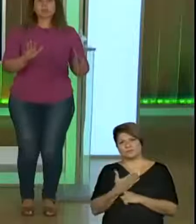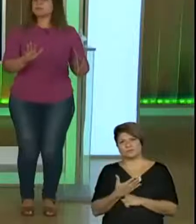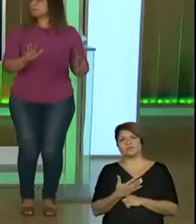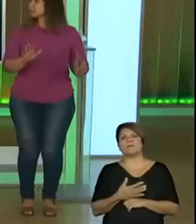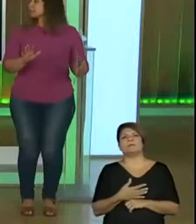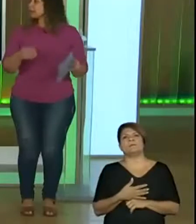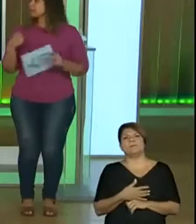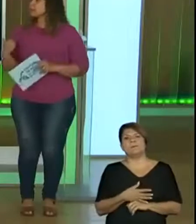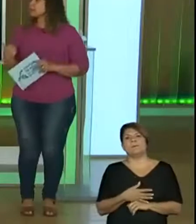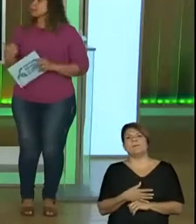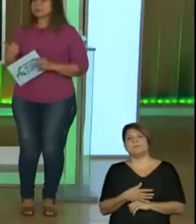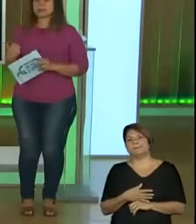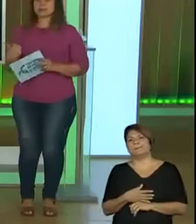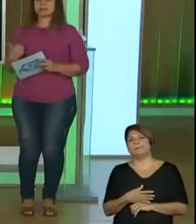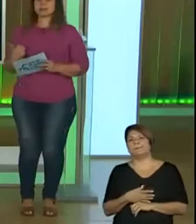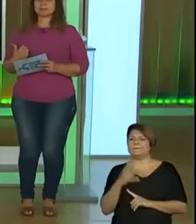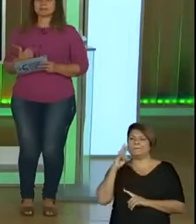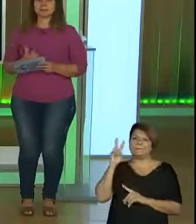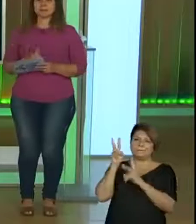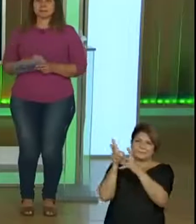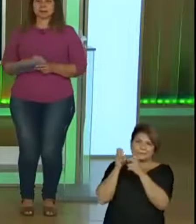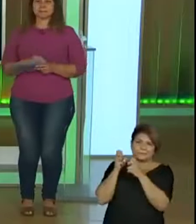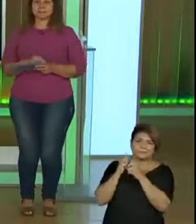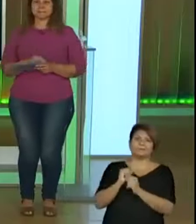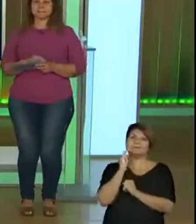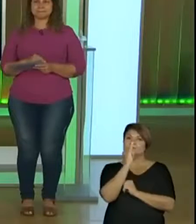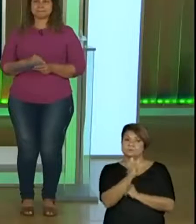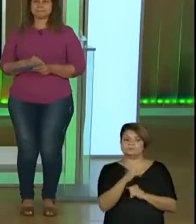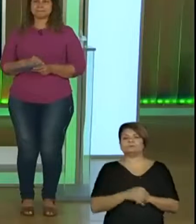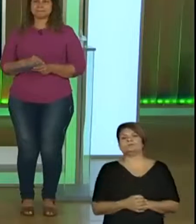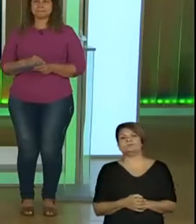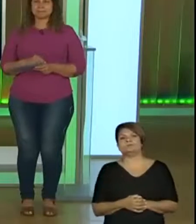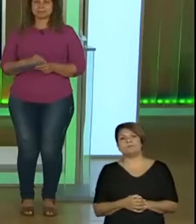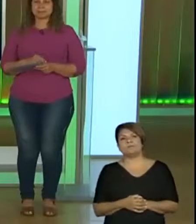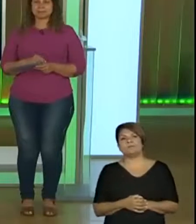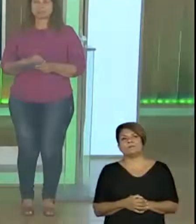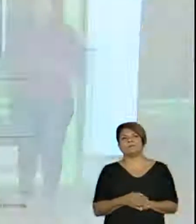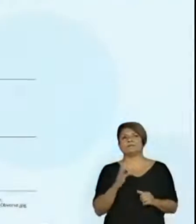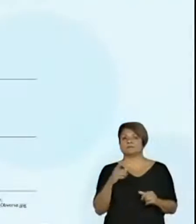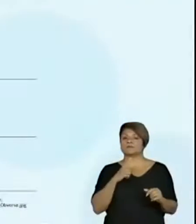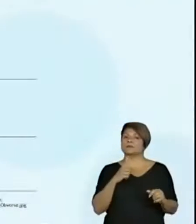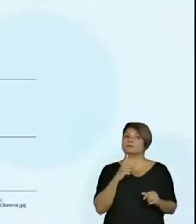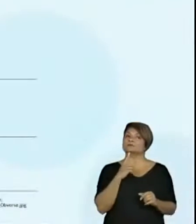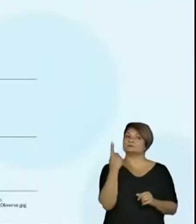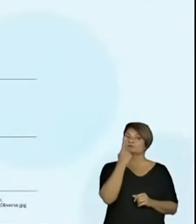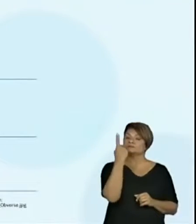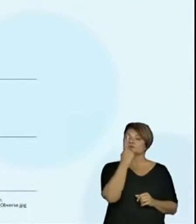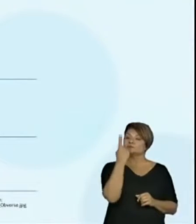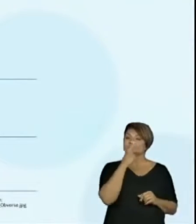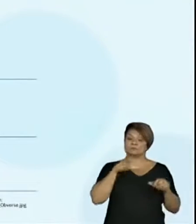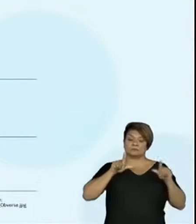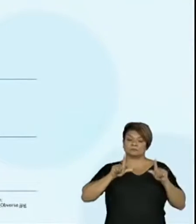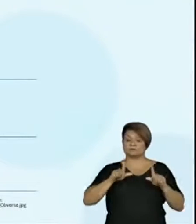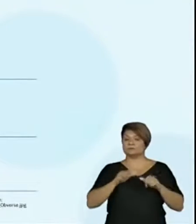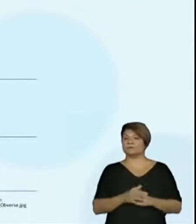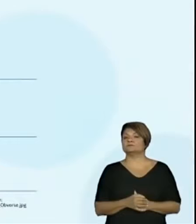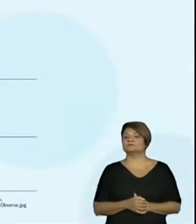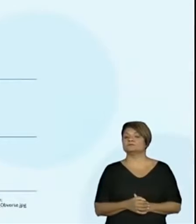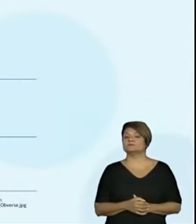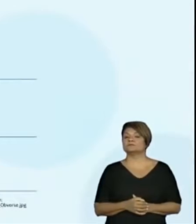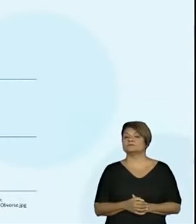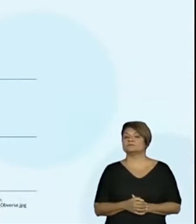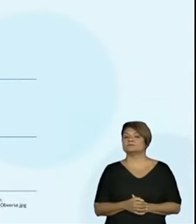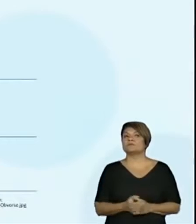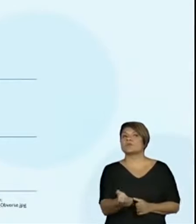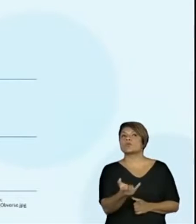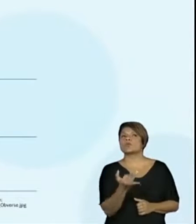Junto com eles. O que eles estão falando lá, eu falo para você aqui. Demorou, vamos juntos. Olha só, apareceu a primeira cédula.